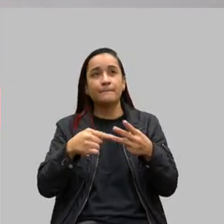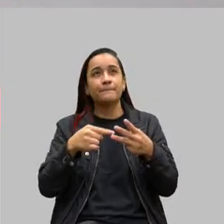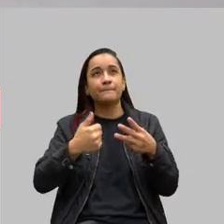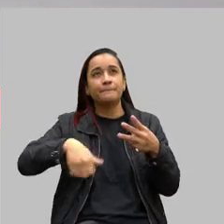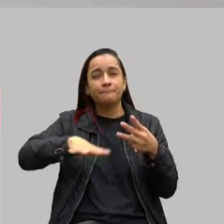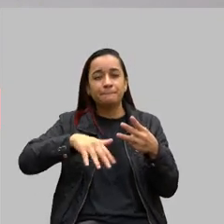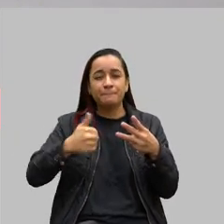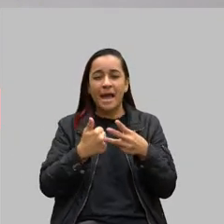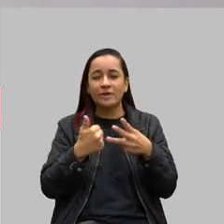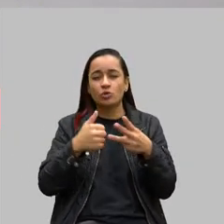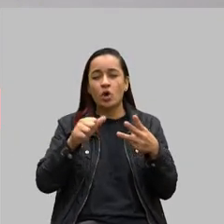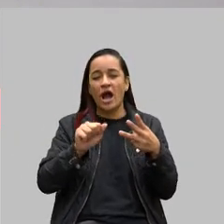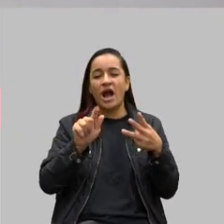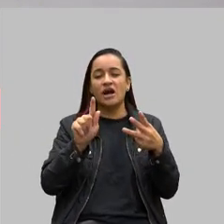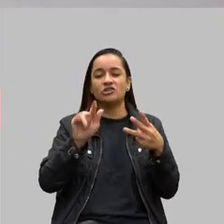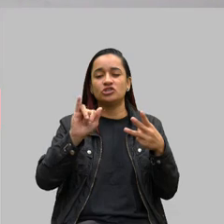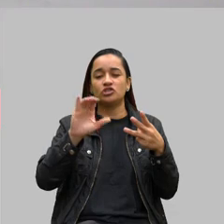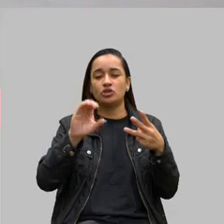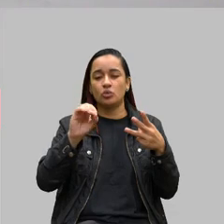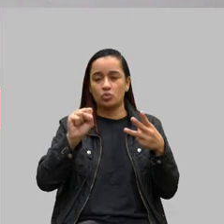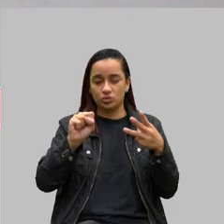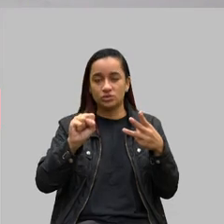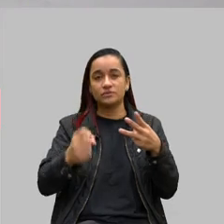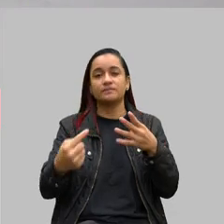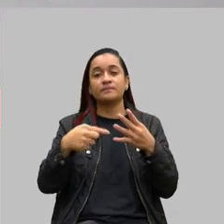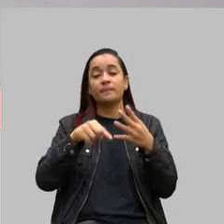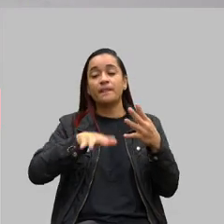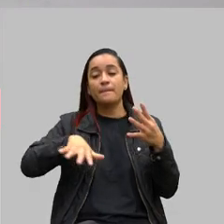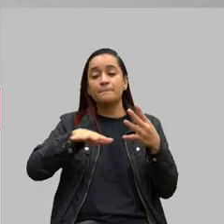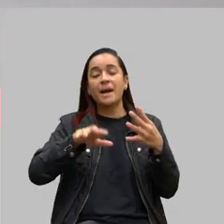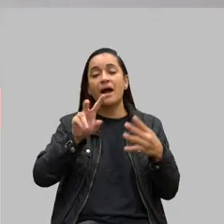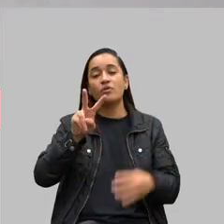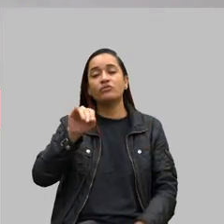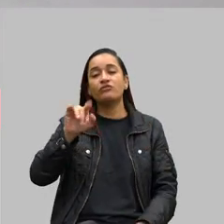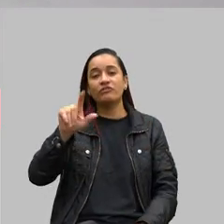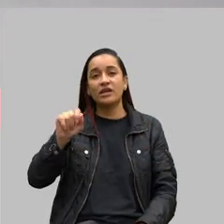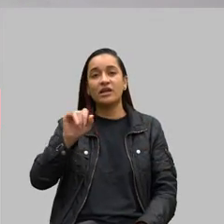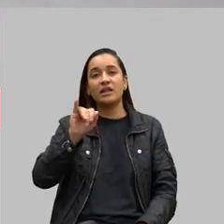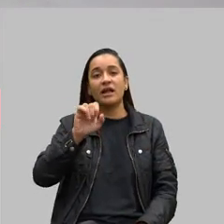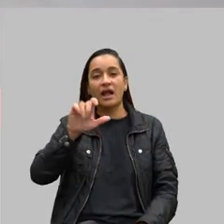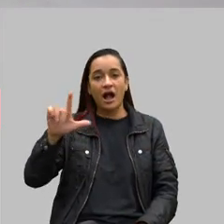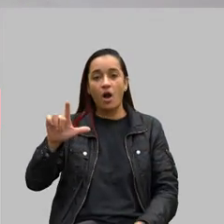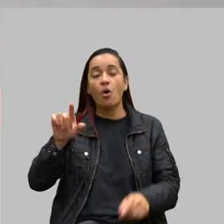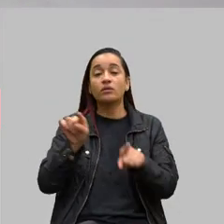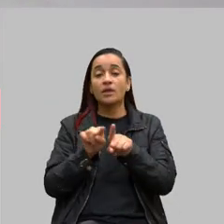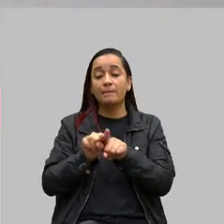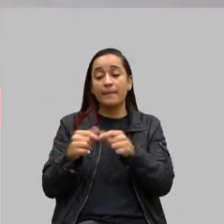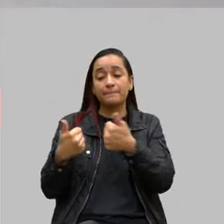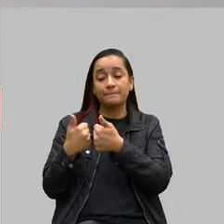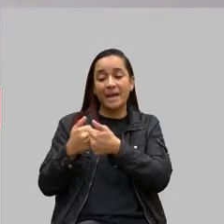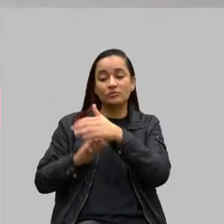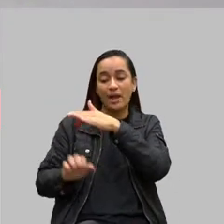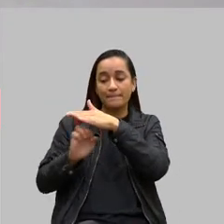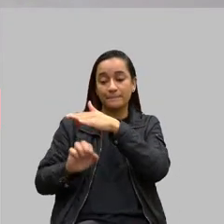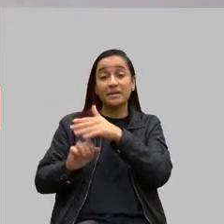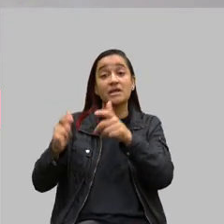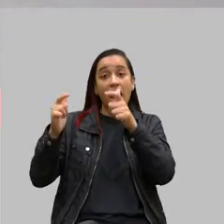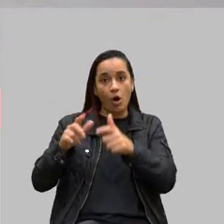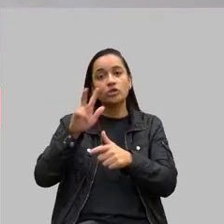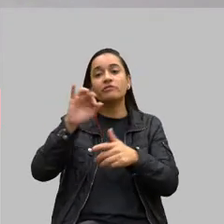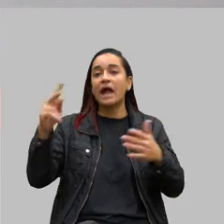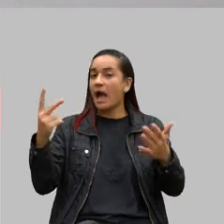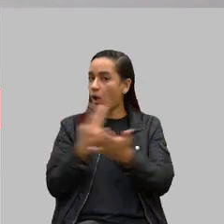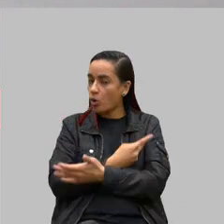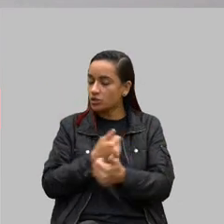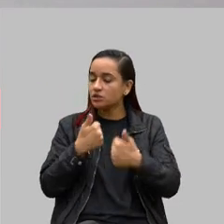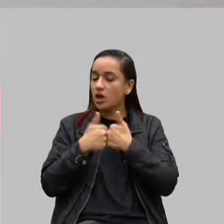esse novo terminal também no bairro vilic ali naquela região perto da empresa onde irá proporcionar com certeza um transporte